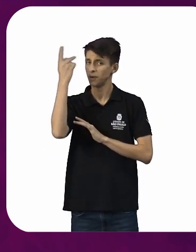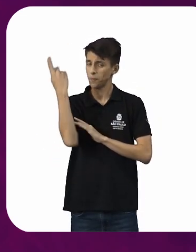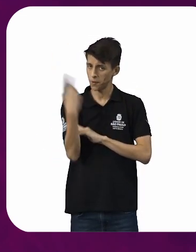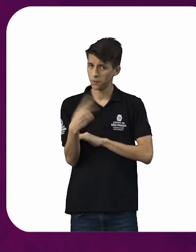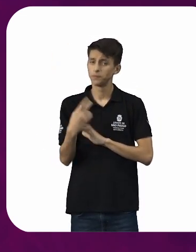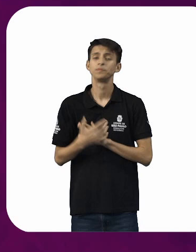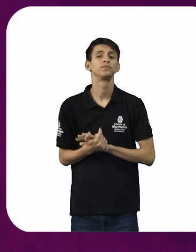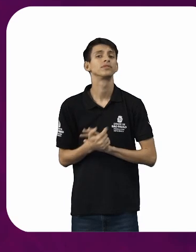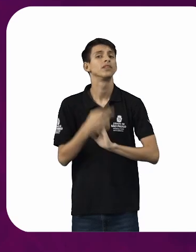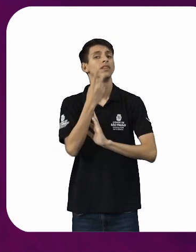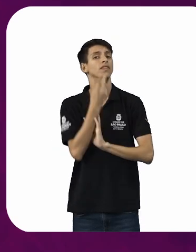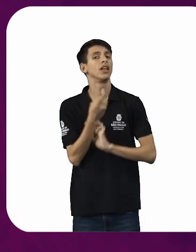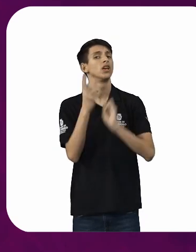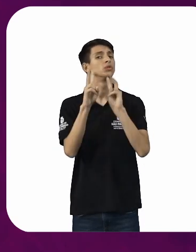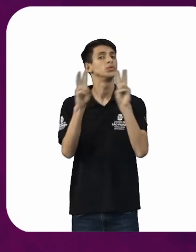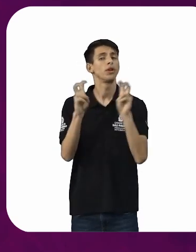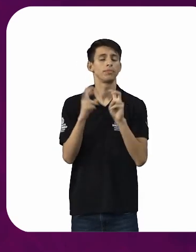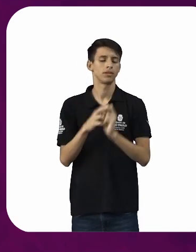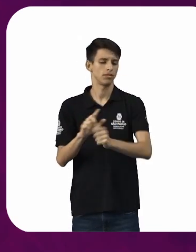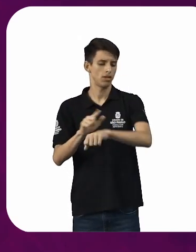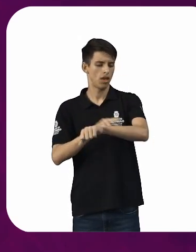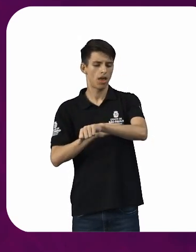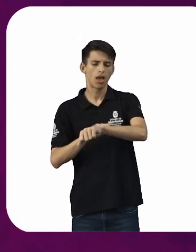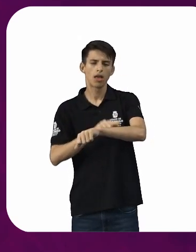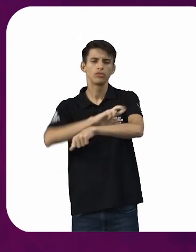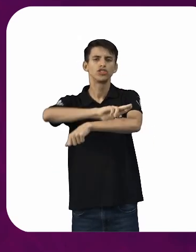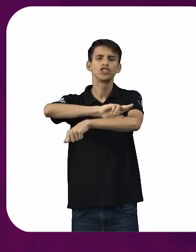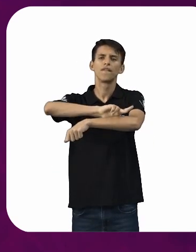é a questão da raça e da classe.